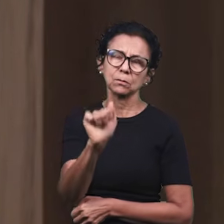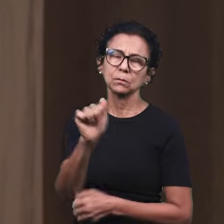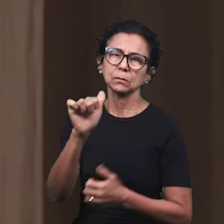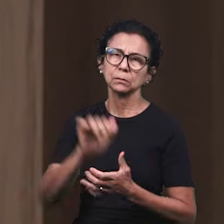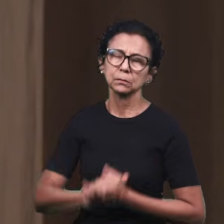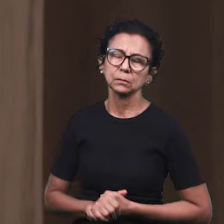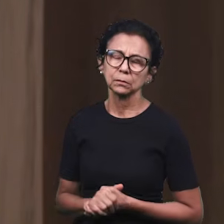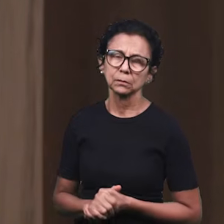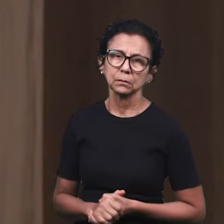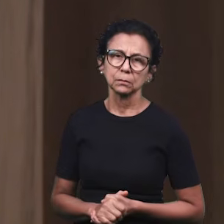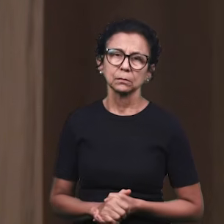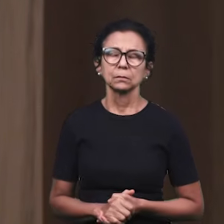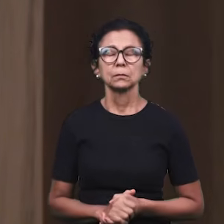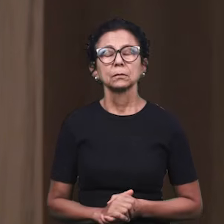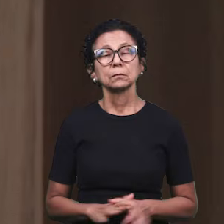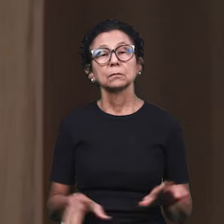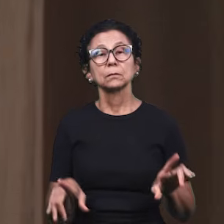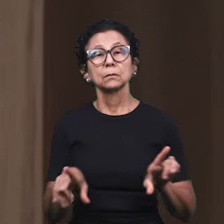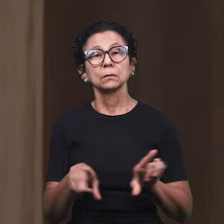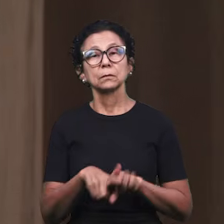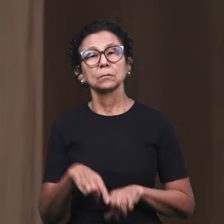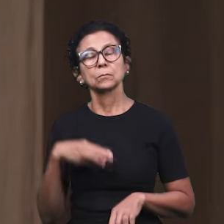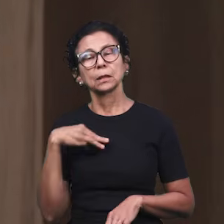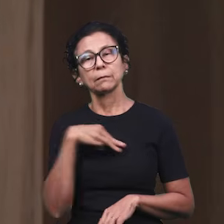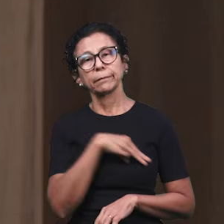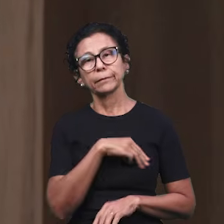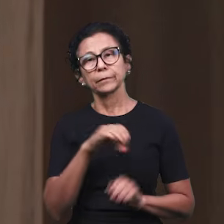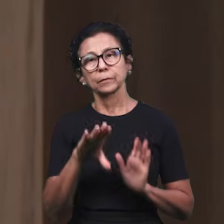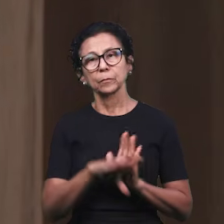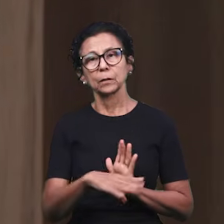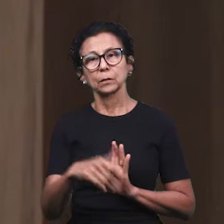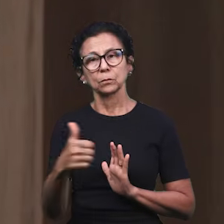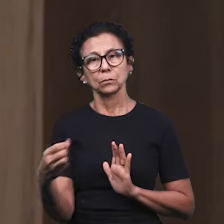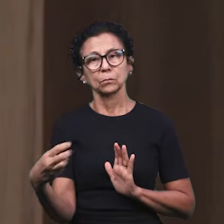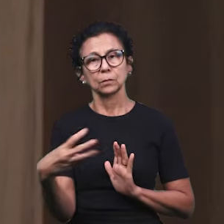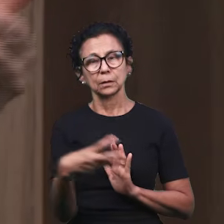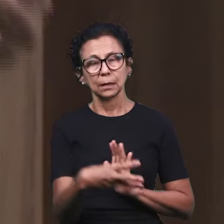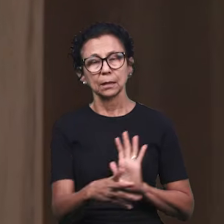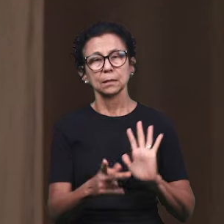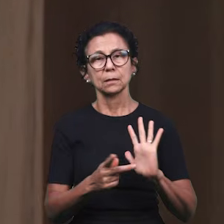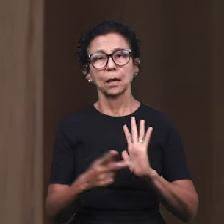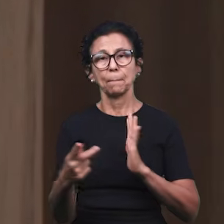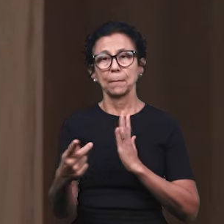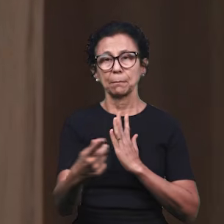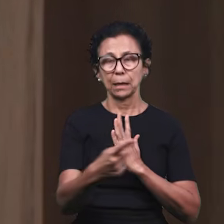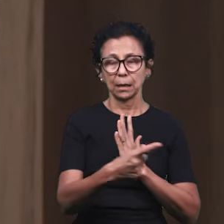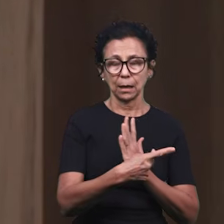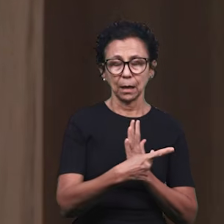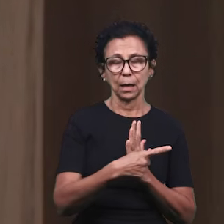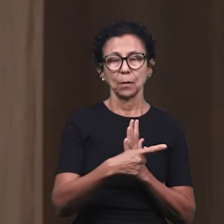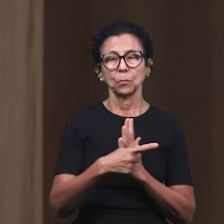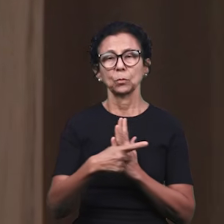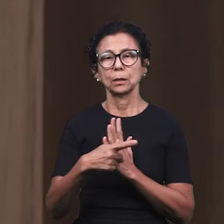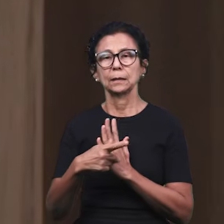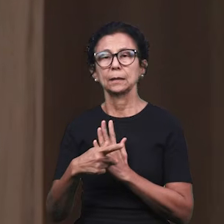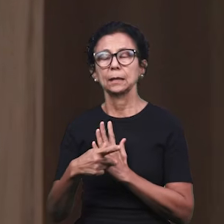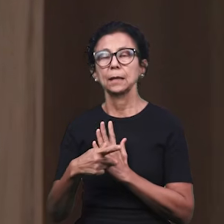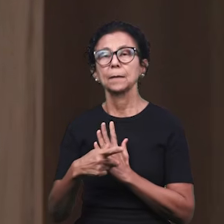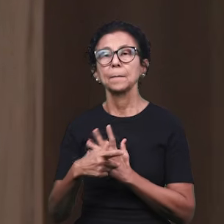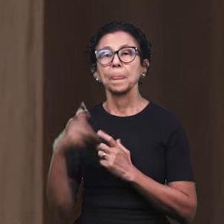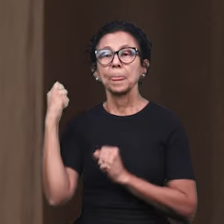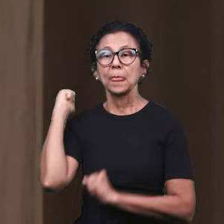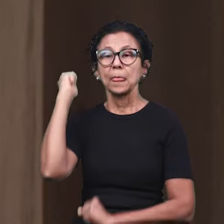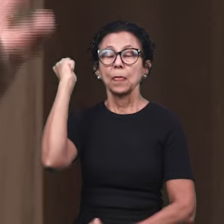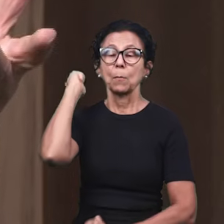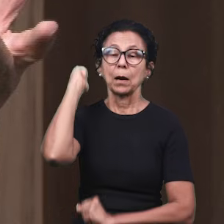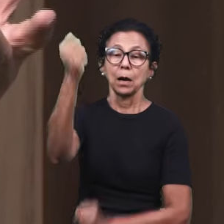a pesca, né? Que ele fala sobre os peixes bons e peixes ruins, ele usa